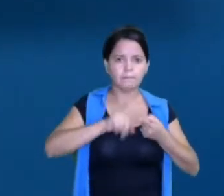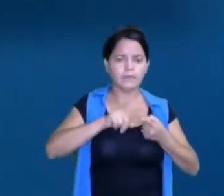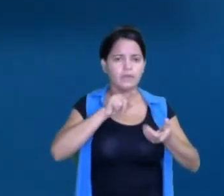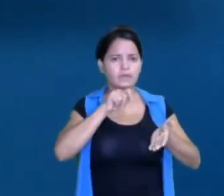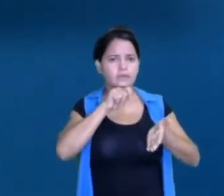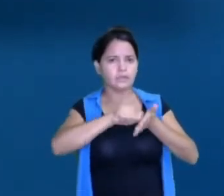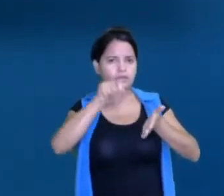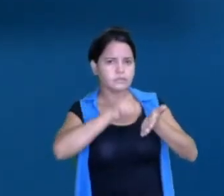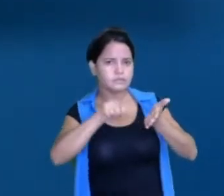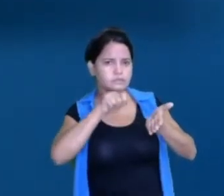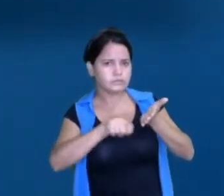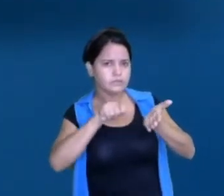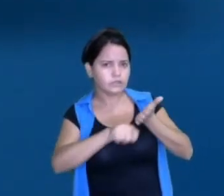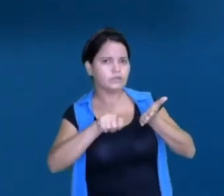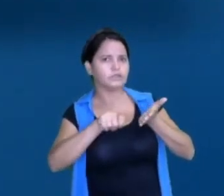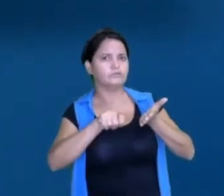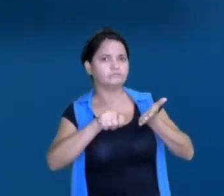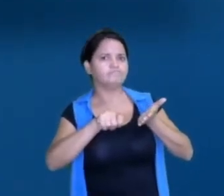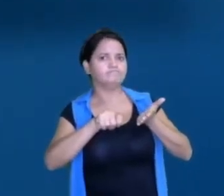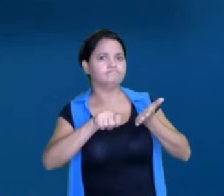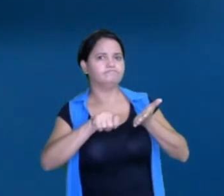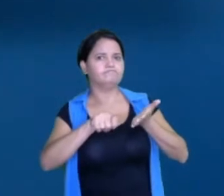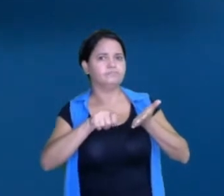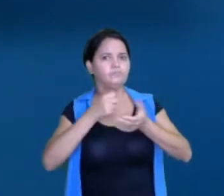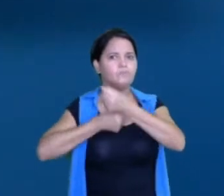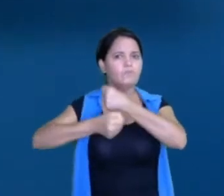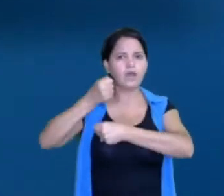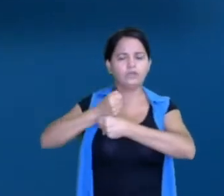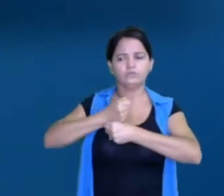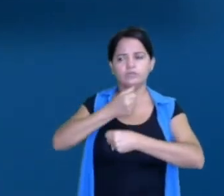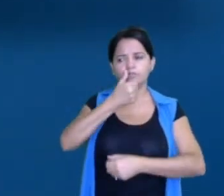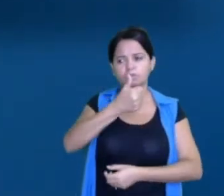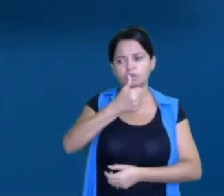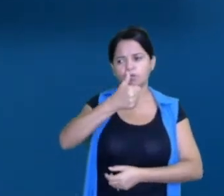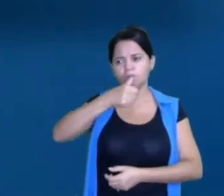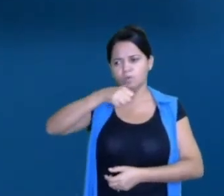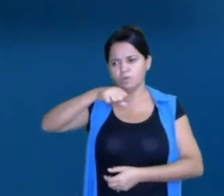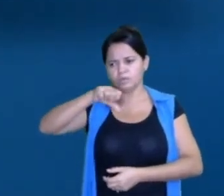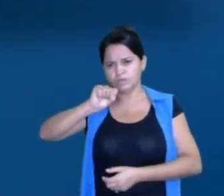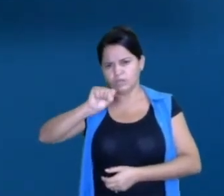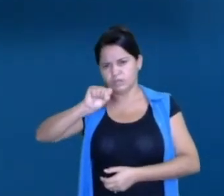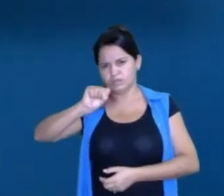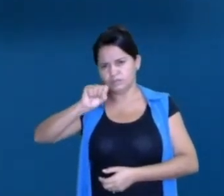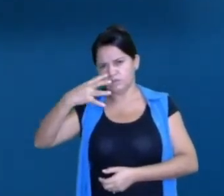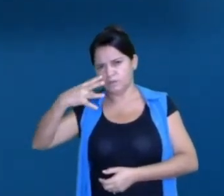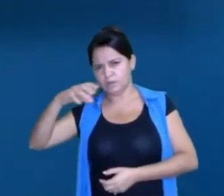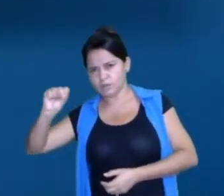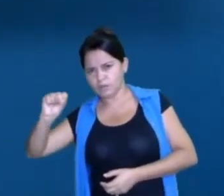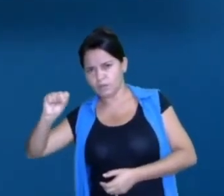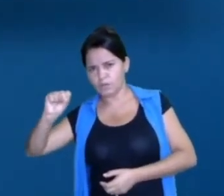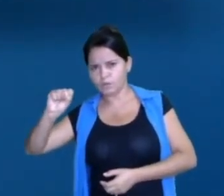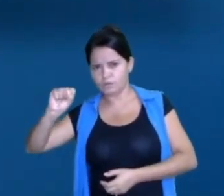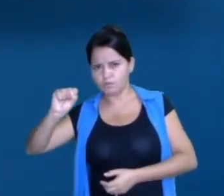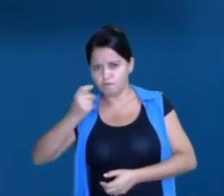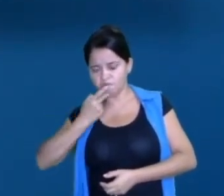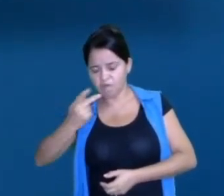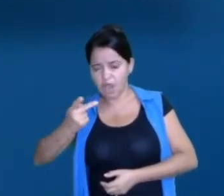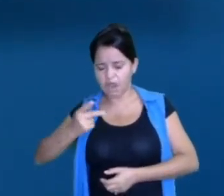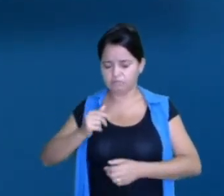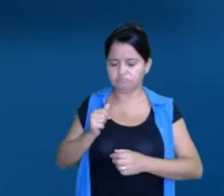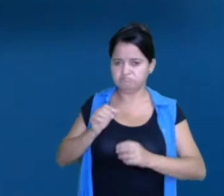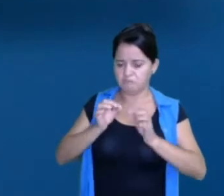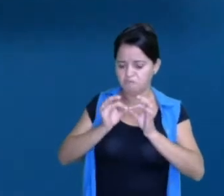chamado Manifesto do Partido Comunista, de 1848, que diria a célebre frase: trabalhadores do